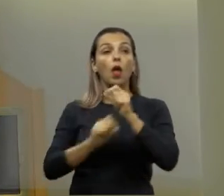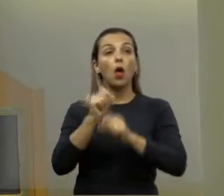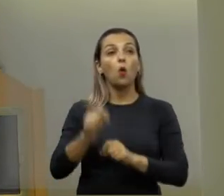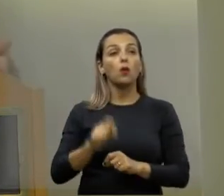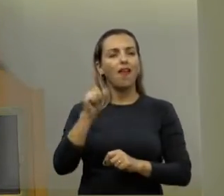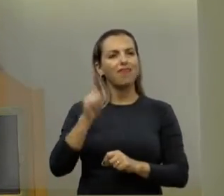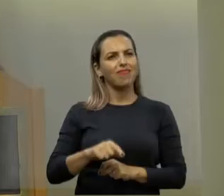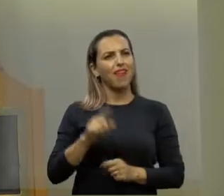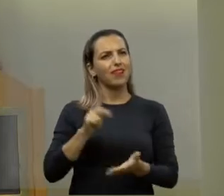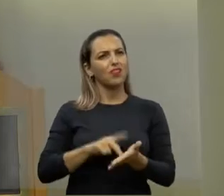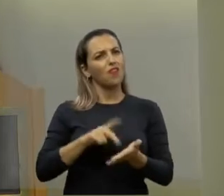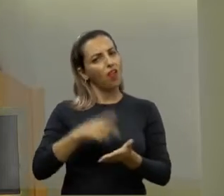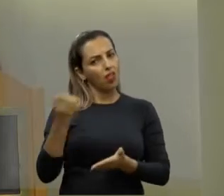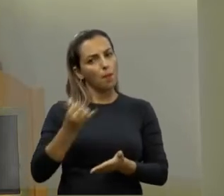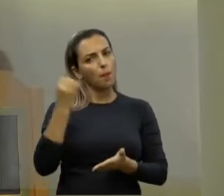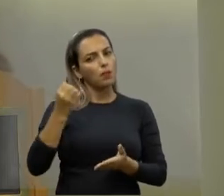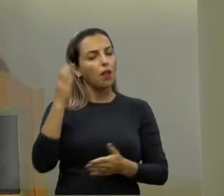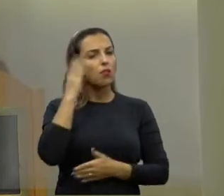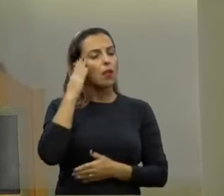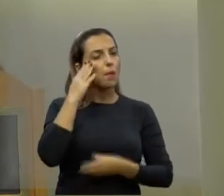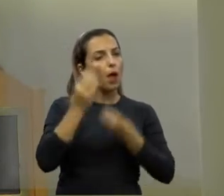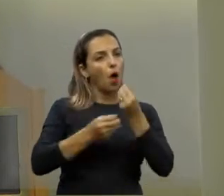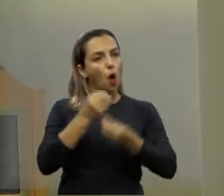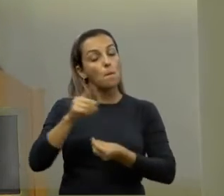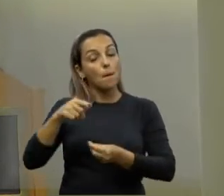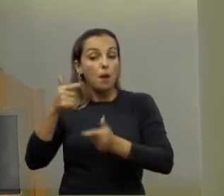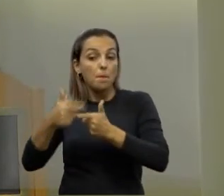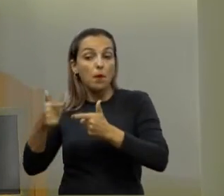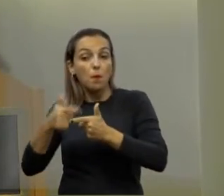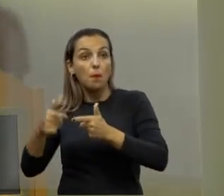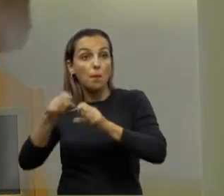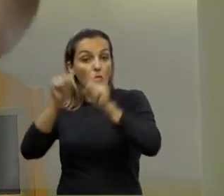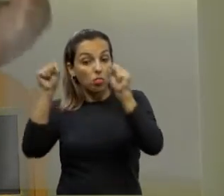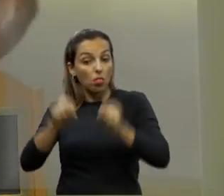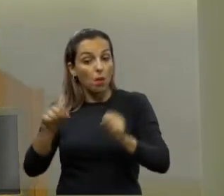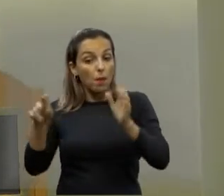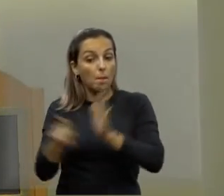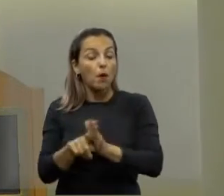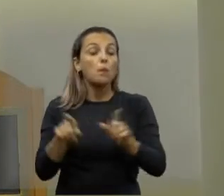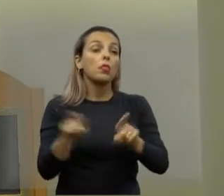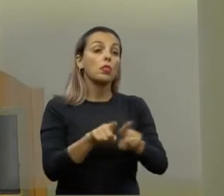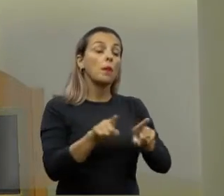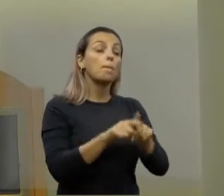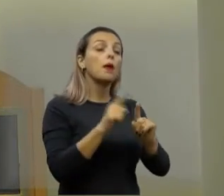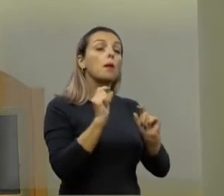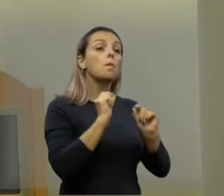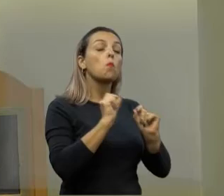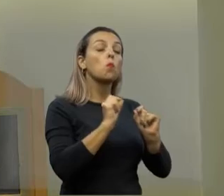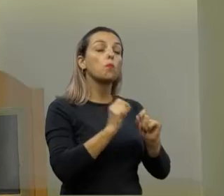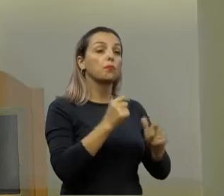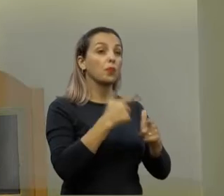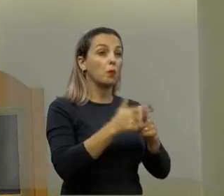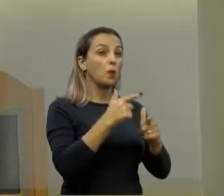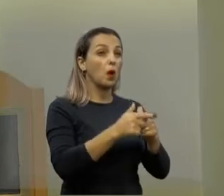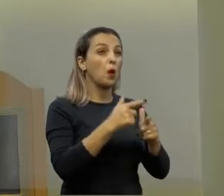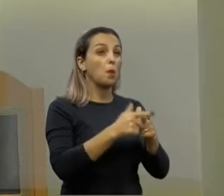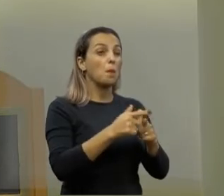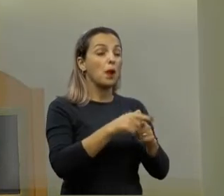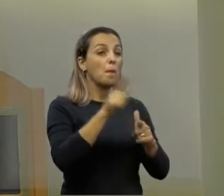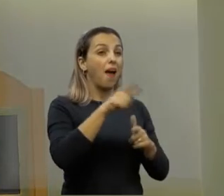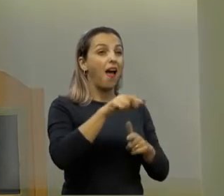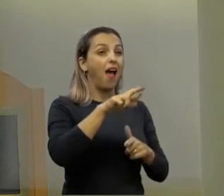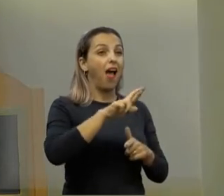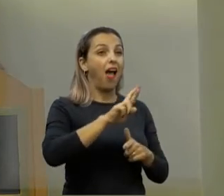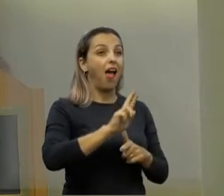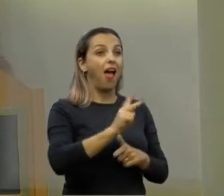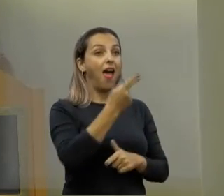paz nas caindo é absolutamente importante porque pode ser desde um problema é no sistema mas também pode ser algum ataque hacker a